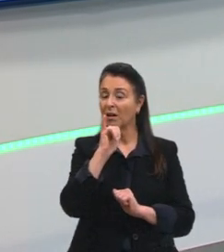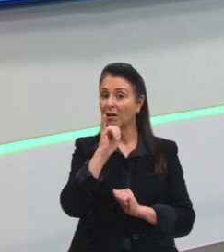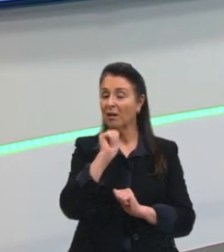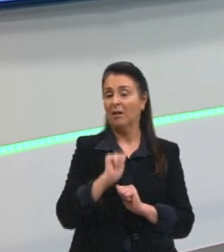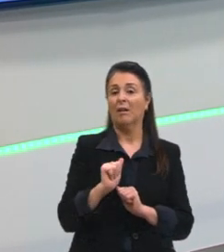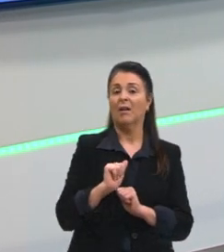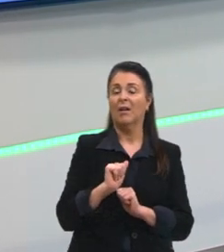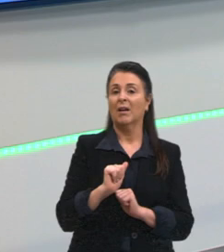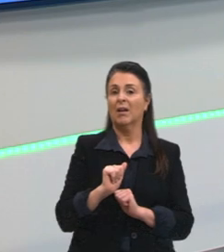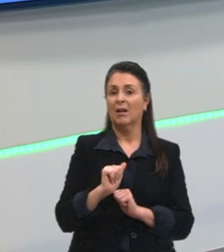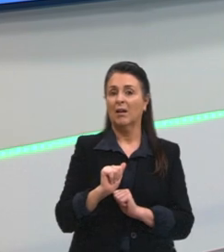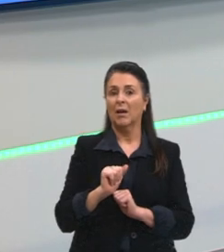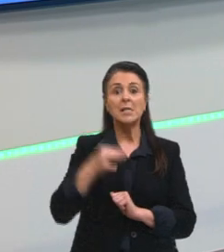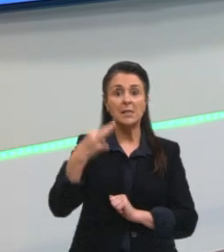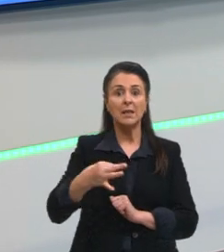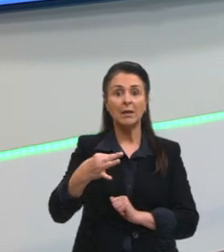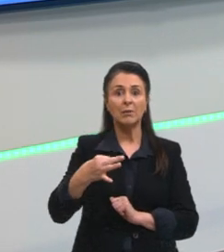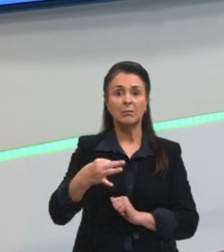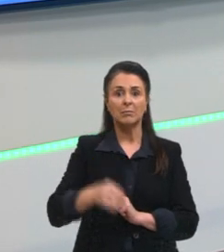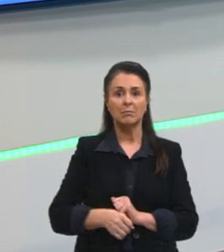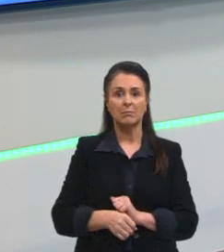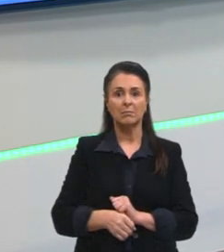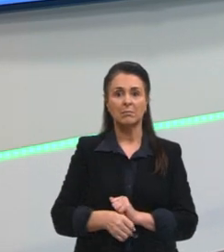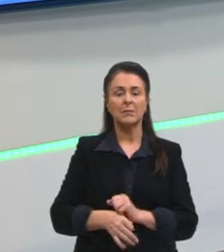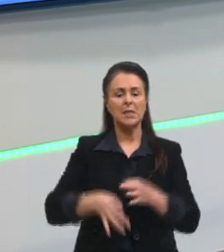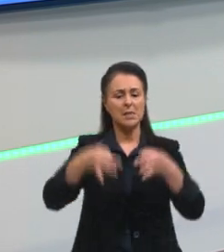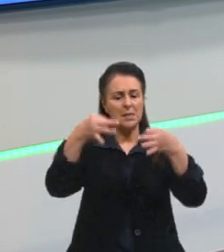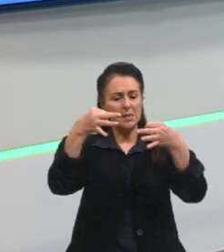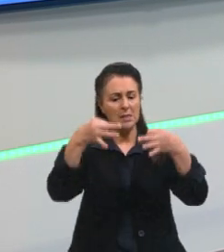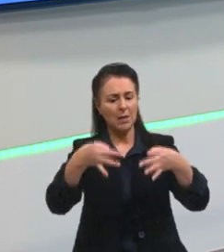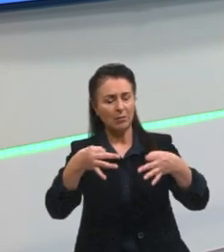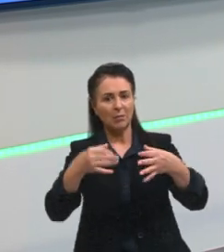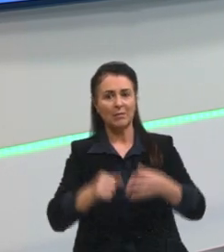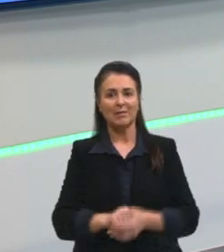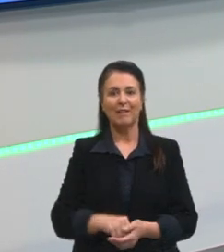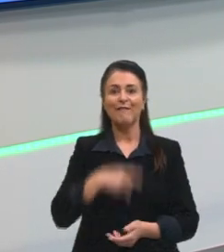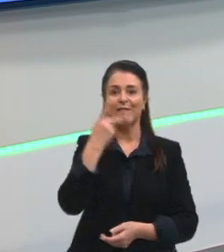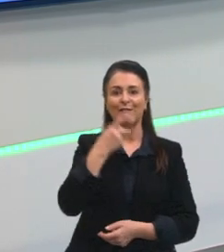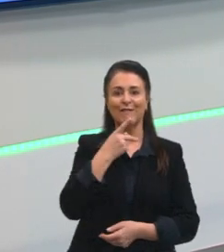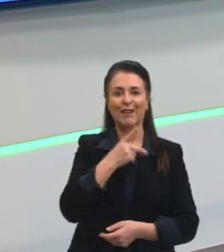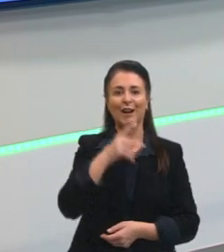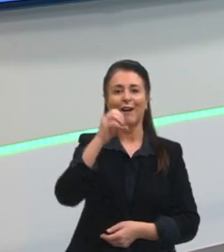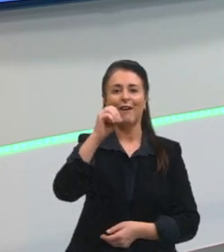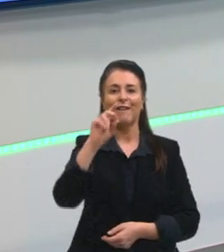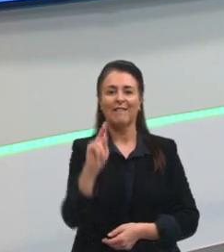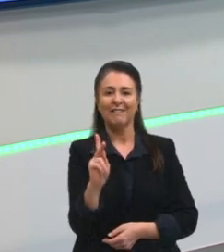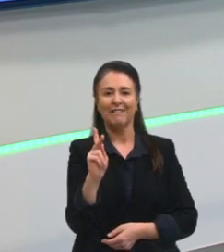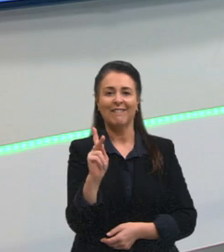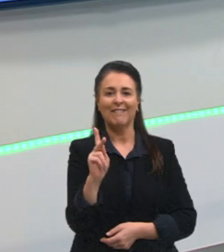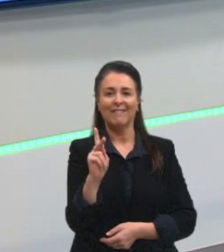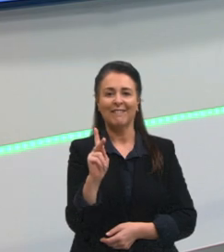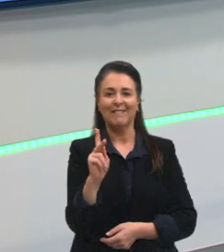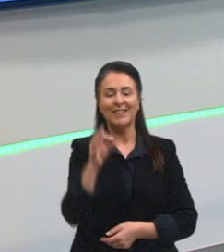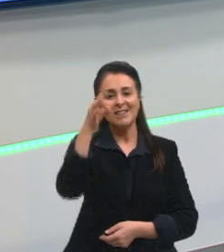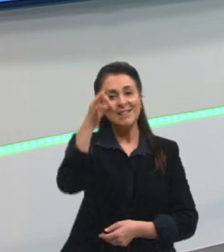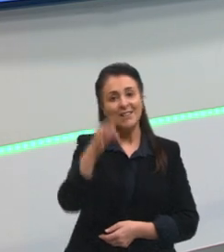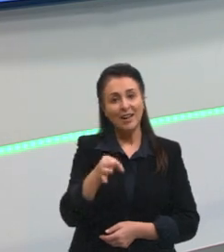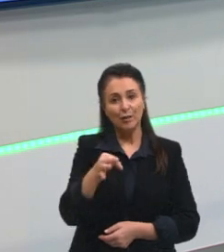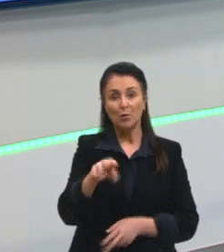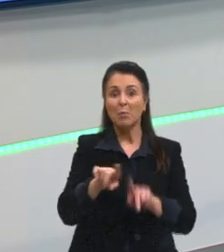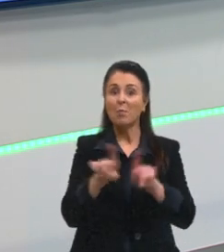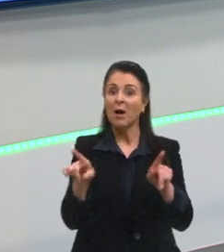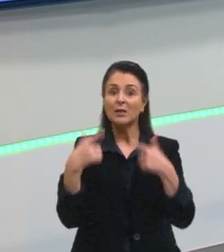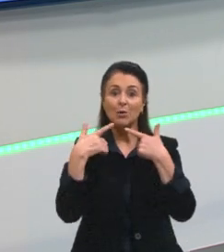ao invés de dizer Certo Correto As pessoas dizem ok O que significa Certo Correto